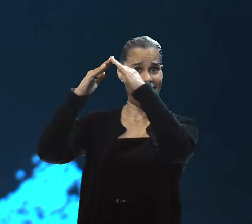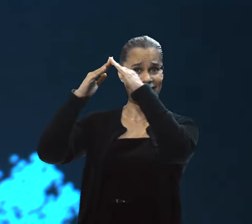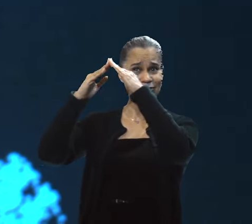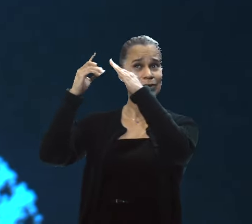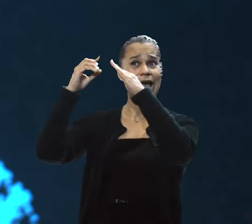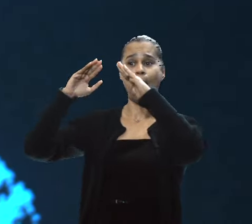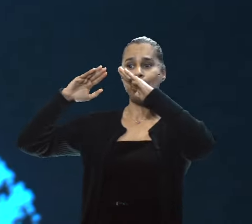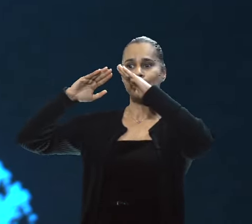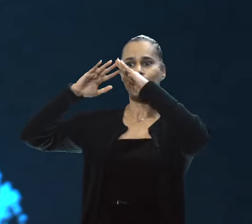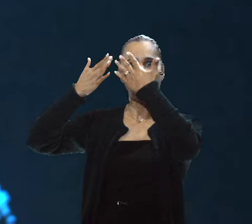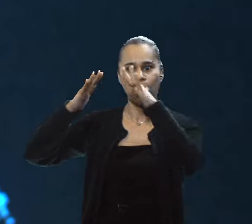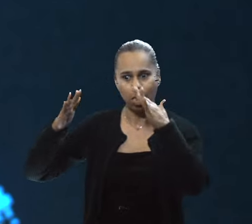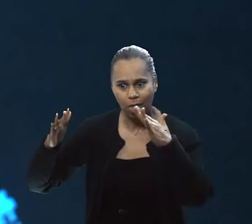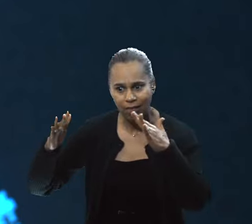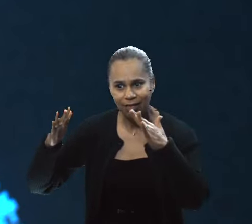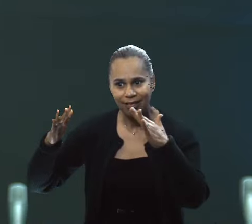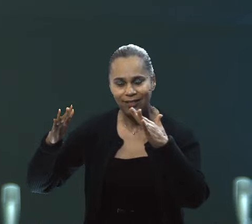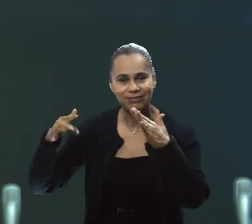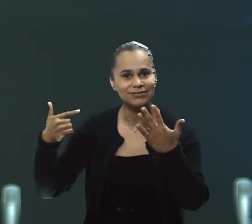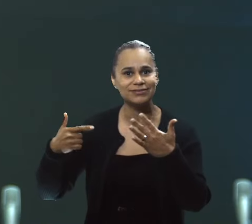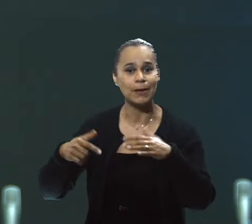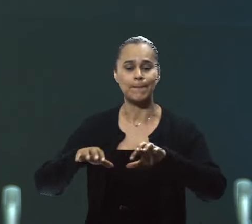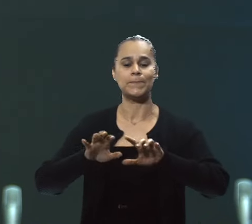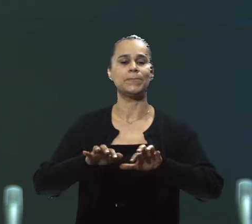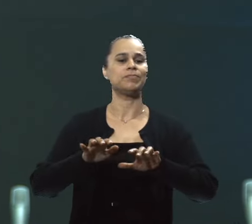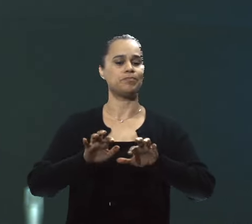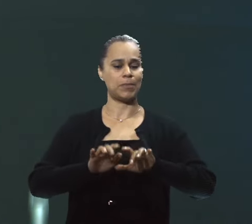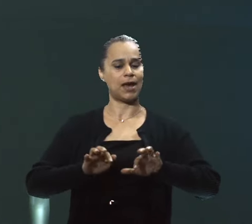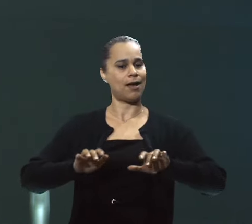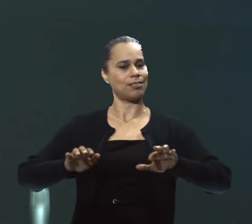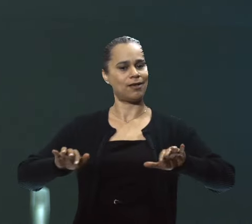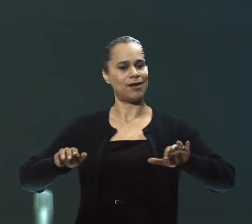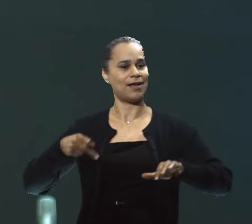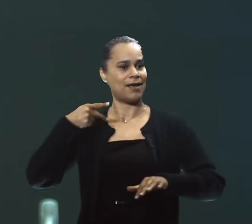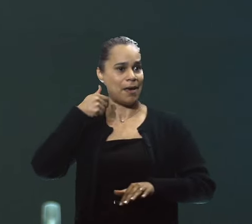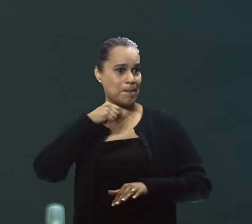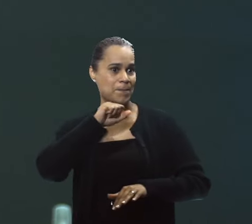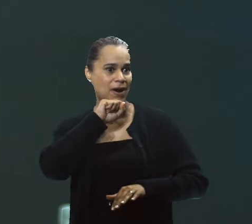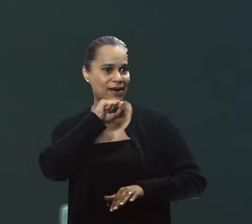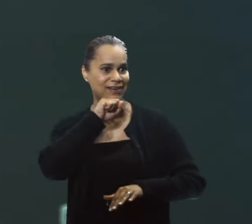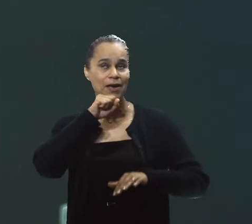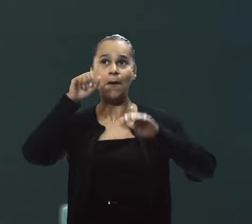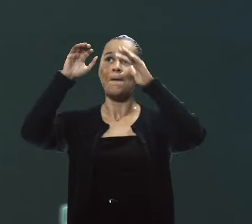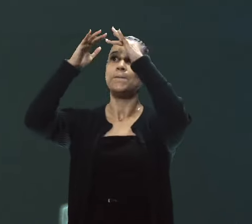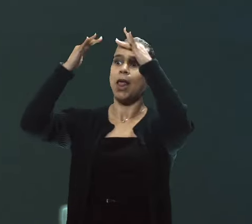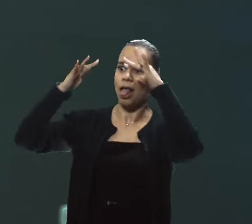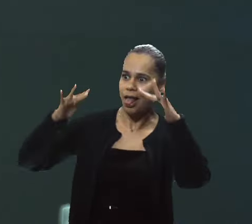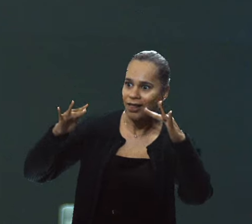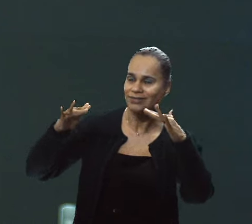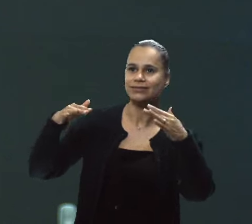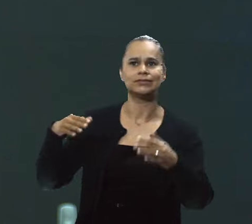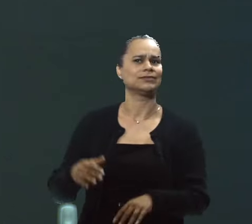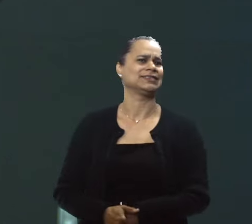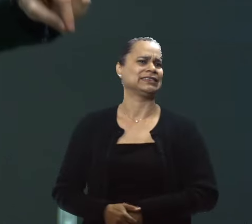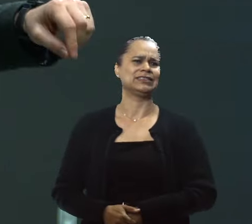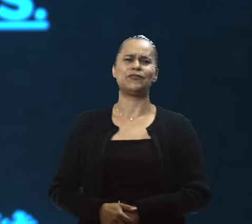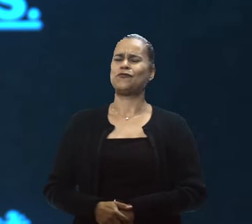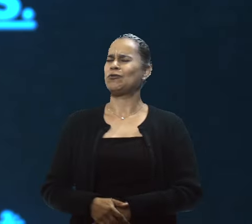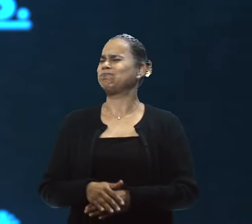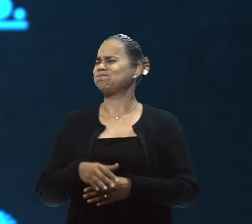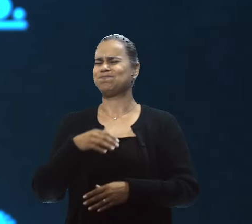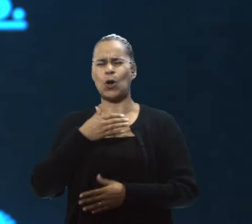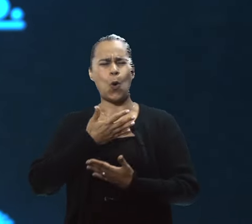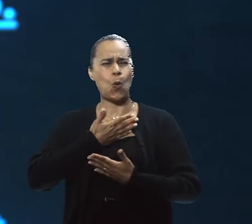casa, tá? Em cima do piano da tua mãe. Foi terrível aquele tempo que nós ficamos